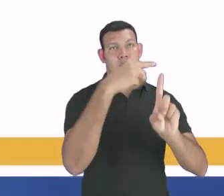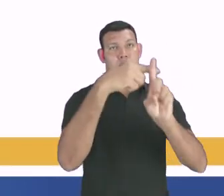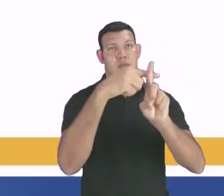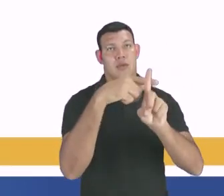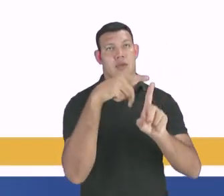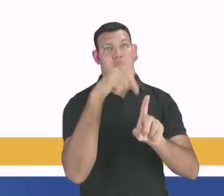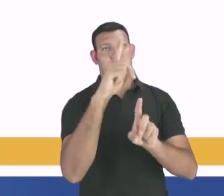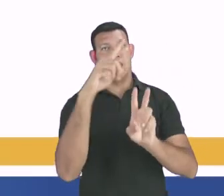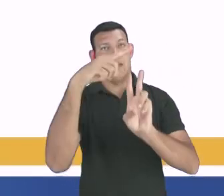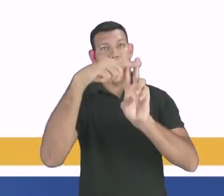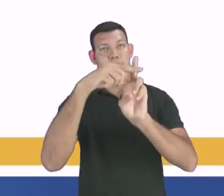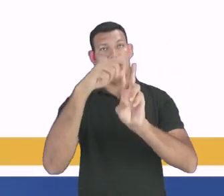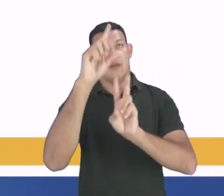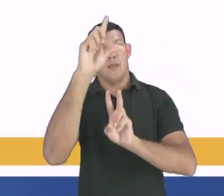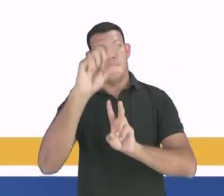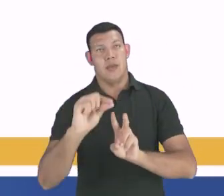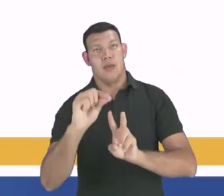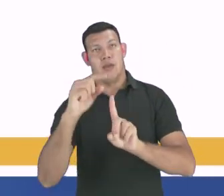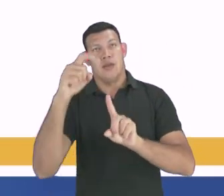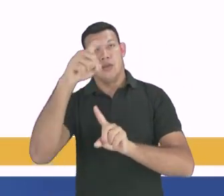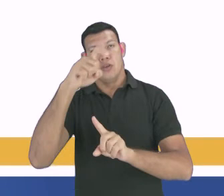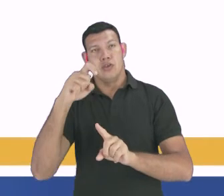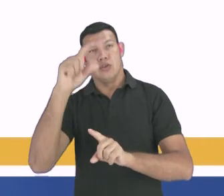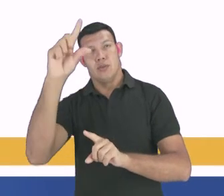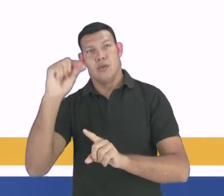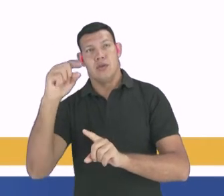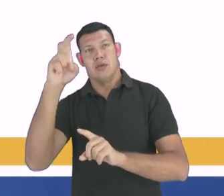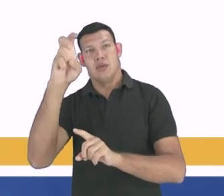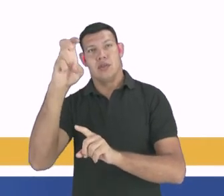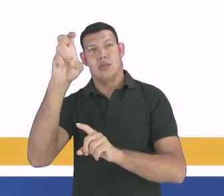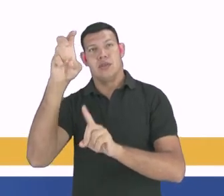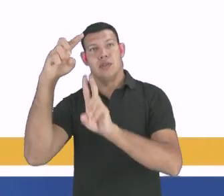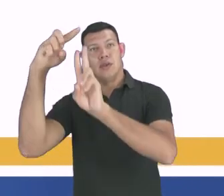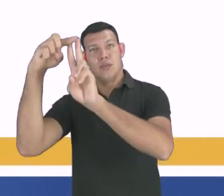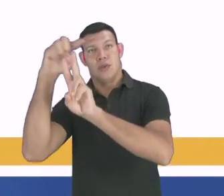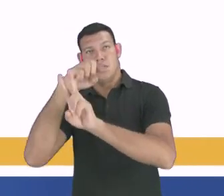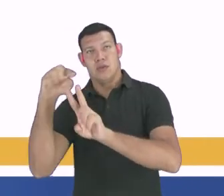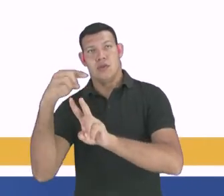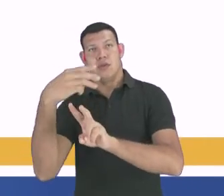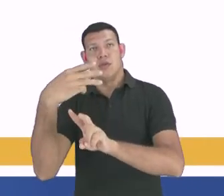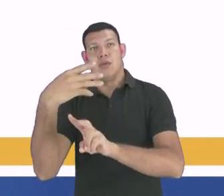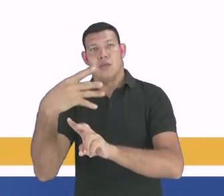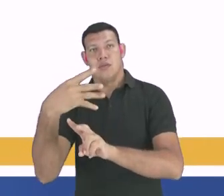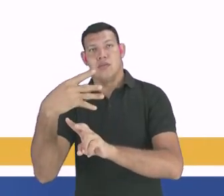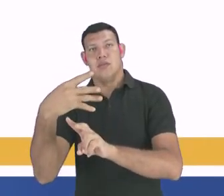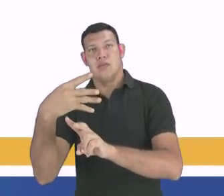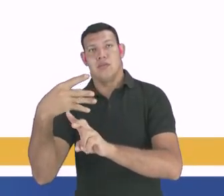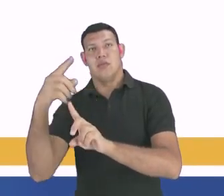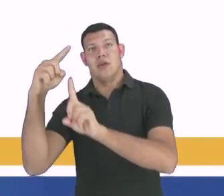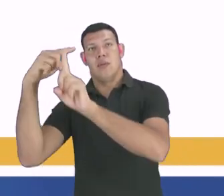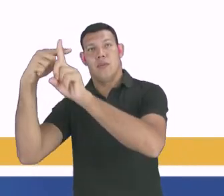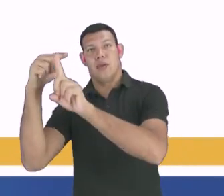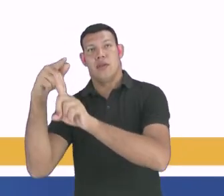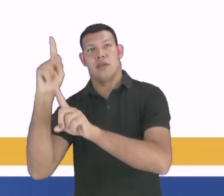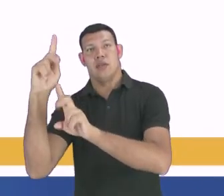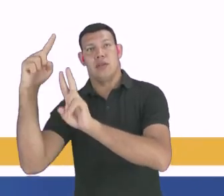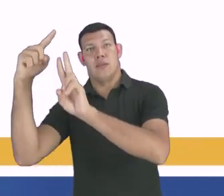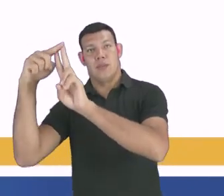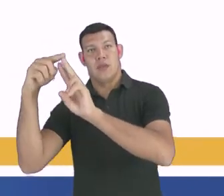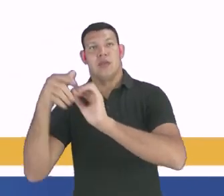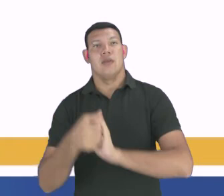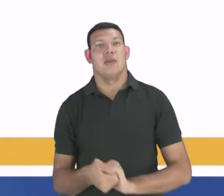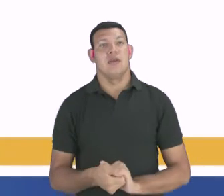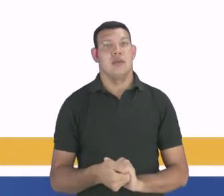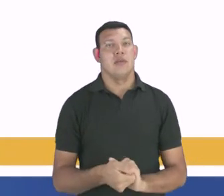que 5π sobre 4, mais kπ, quando k pertencente aos inteiros. O conjunto de solução, nesse caso, será